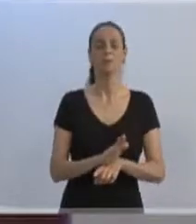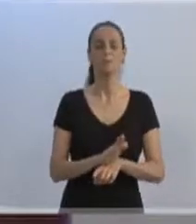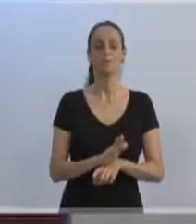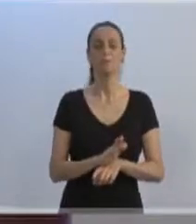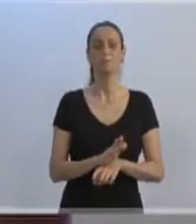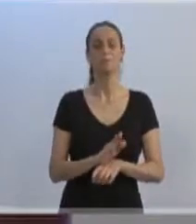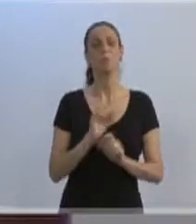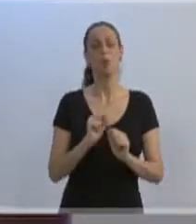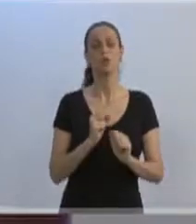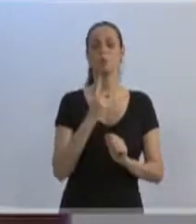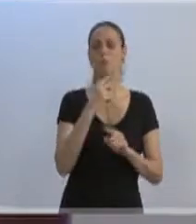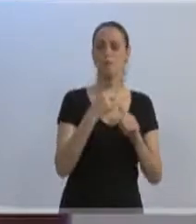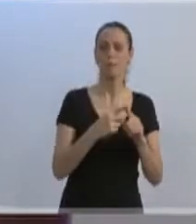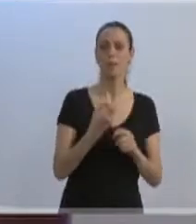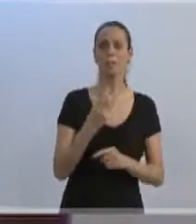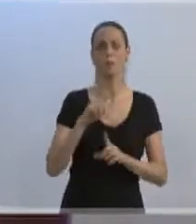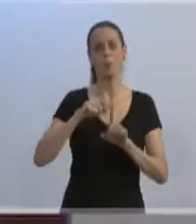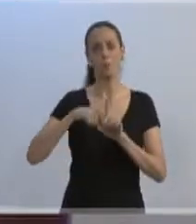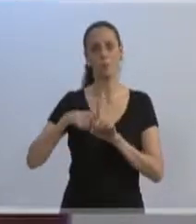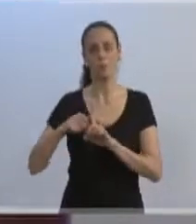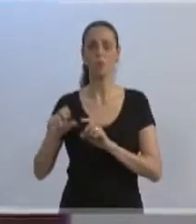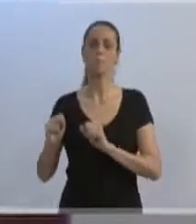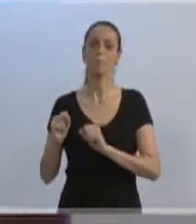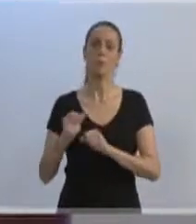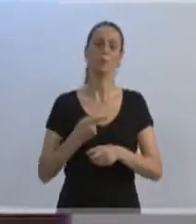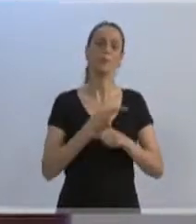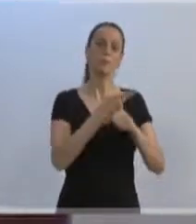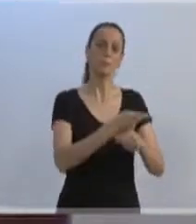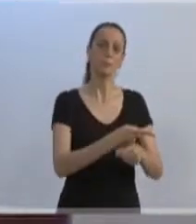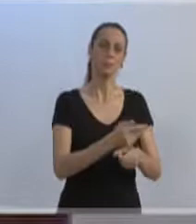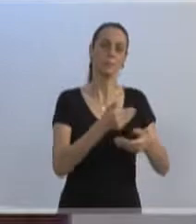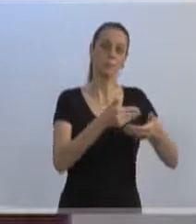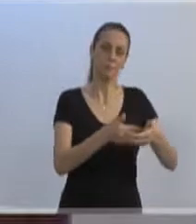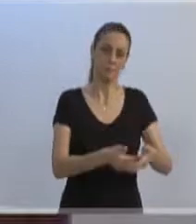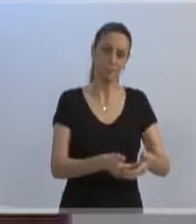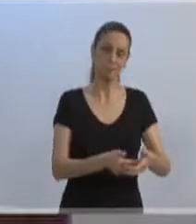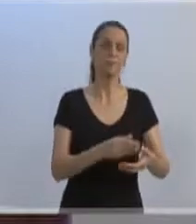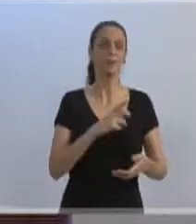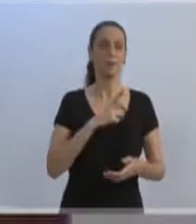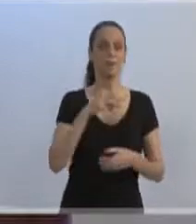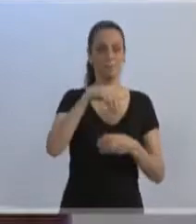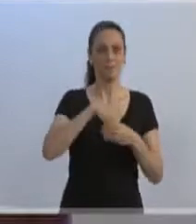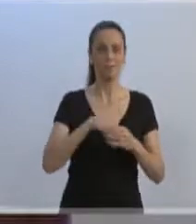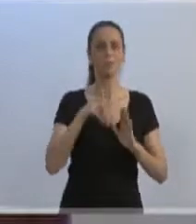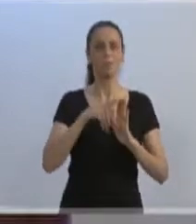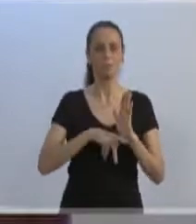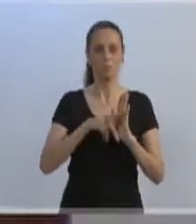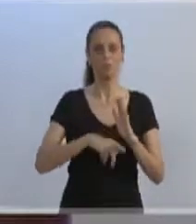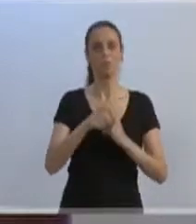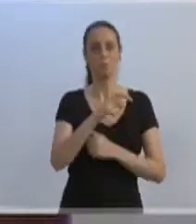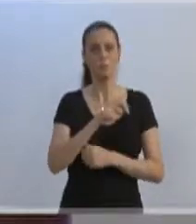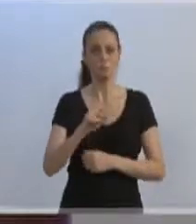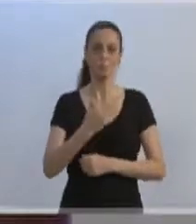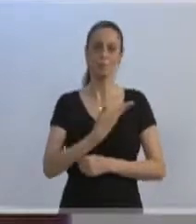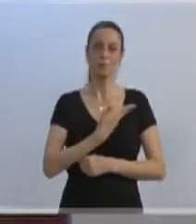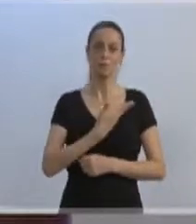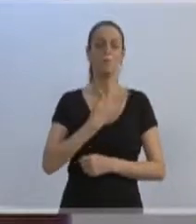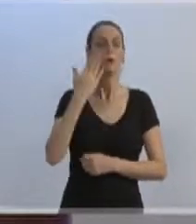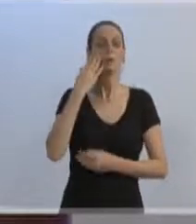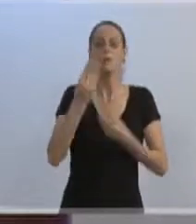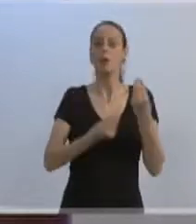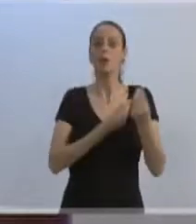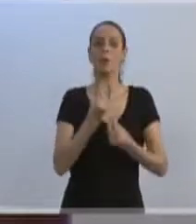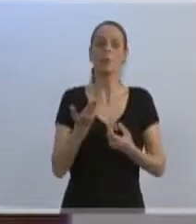ou mensal pode procurar o santo antônio a associação de amigos do hospital santo antônio para conhecer e saber de que forma